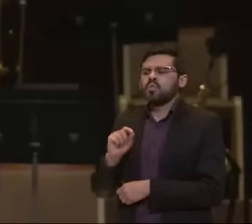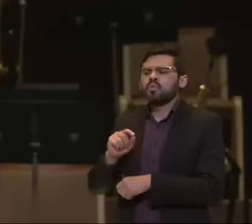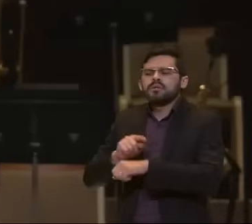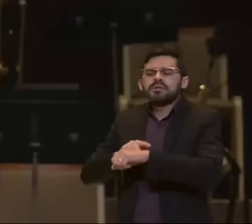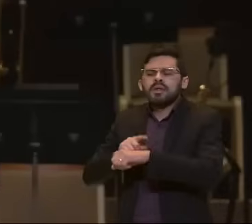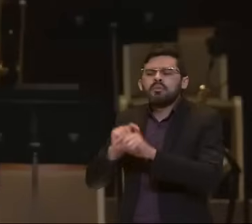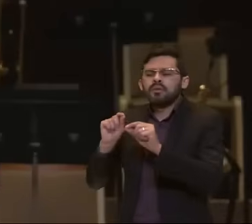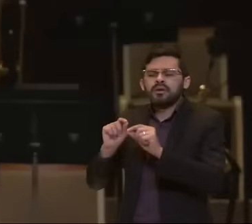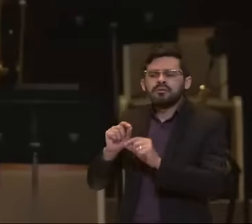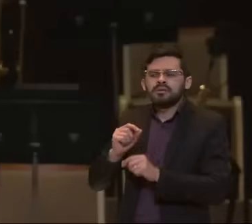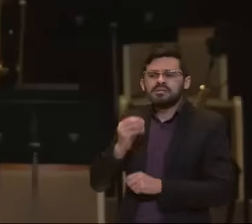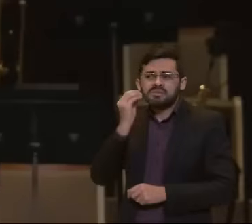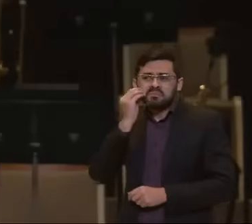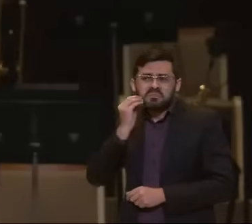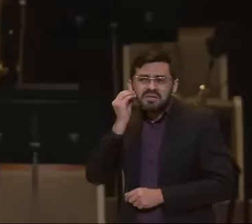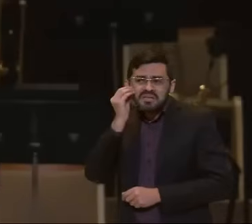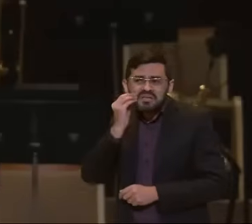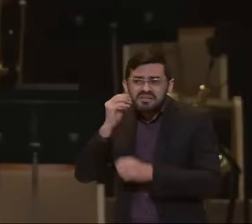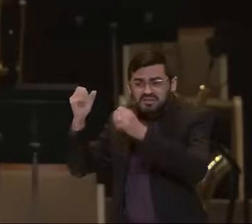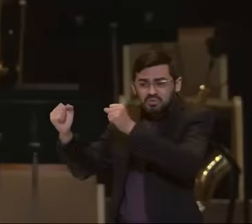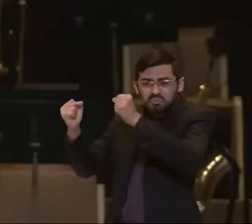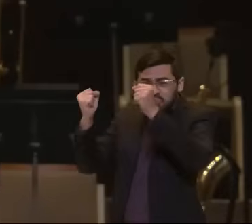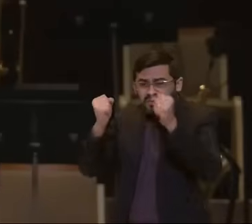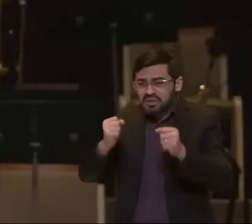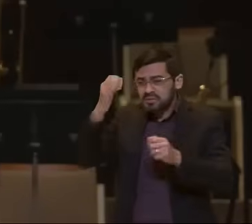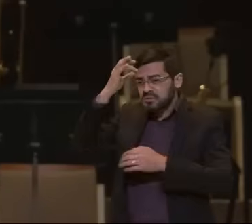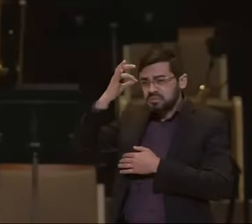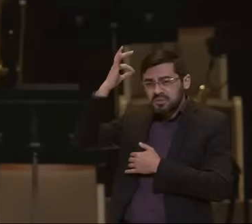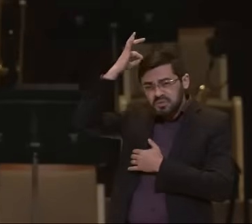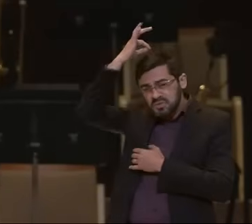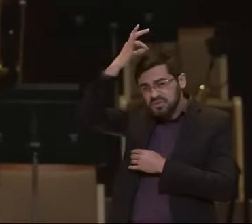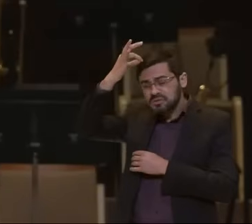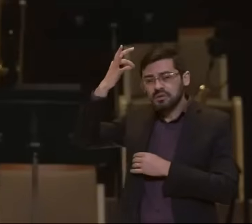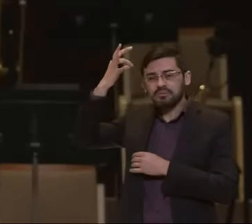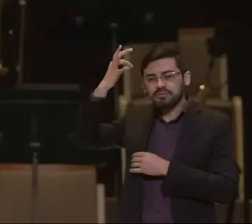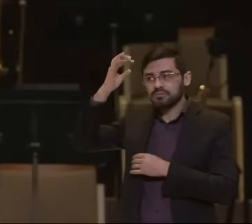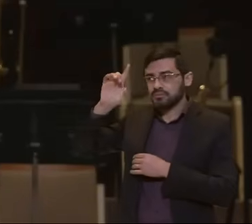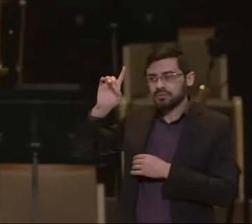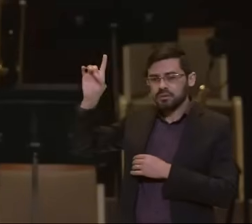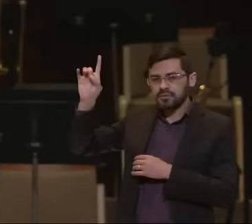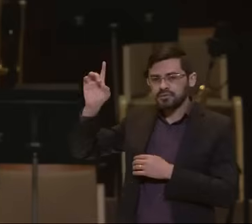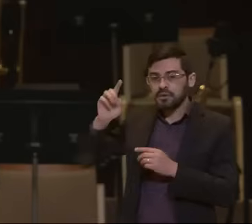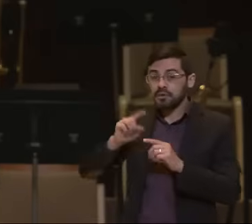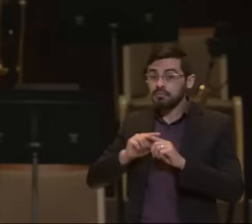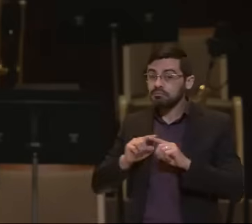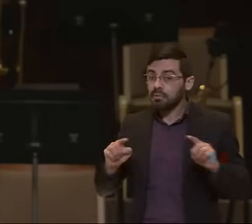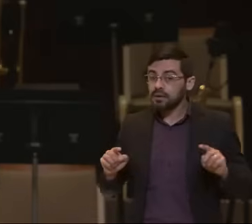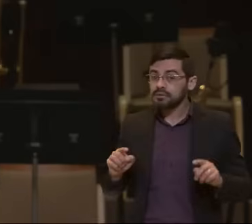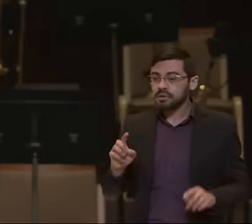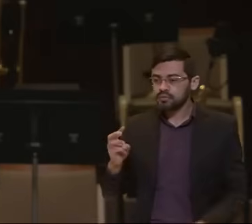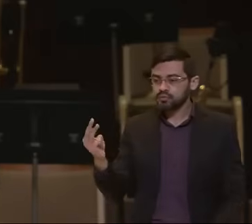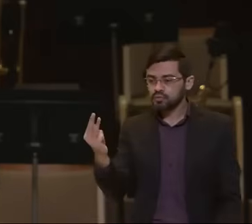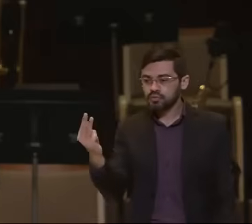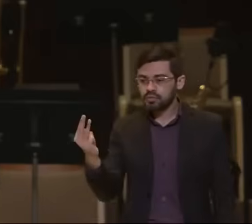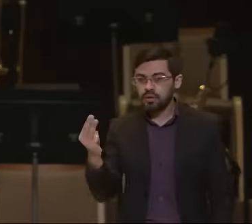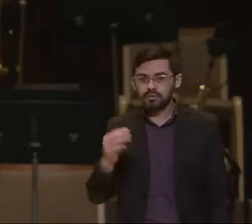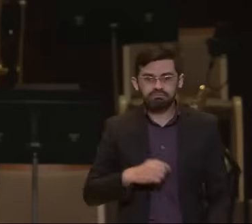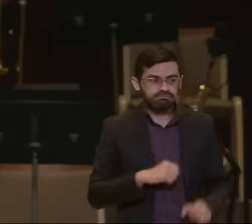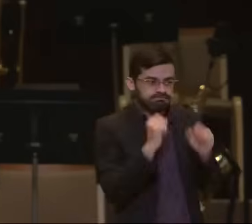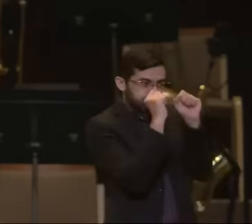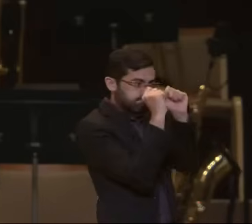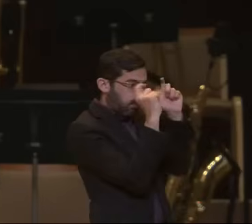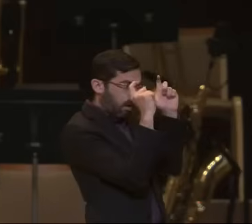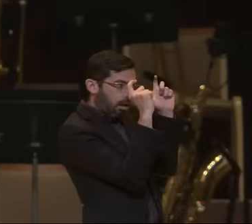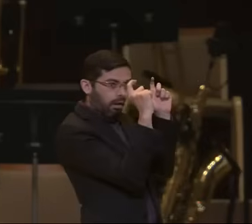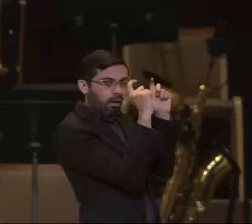no poder do Espírito Santo de Deus? E eu achei muito interessante, porque os meninos estavam ali e arregalaram o olho